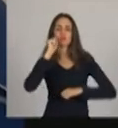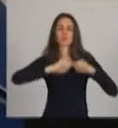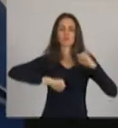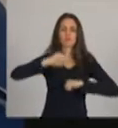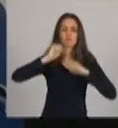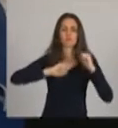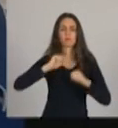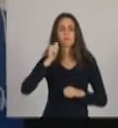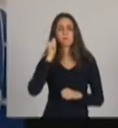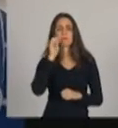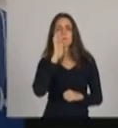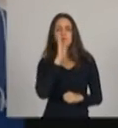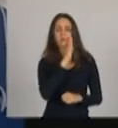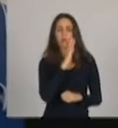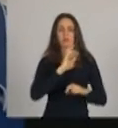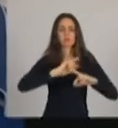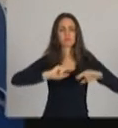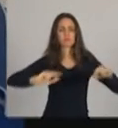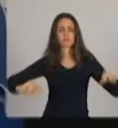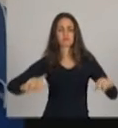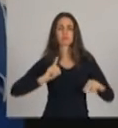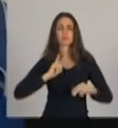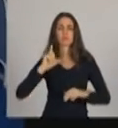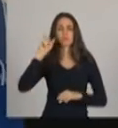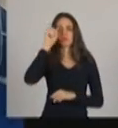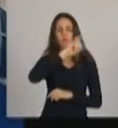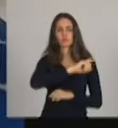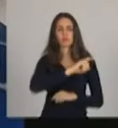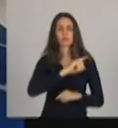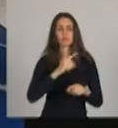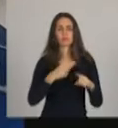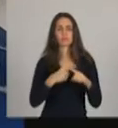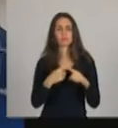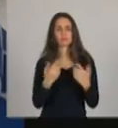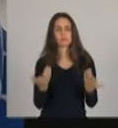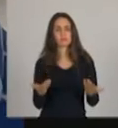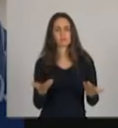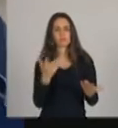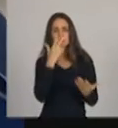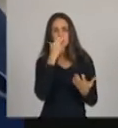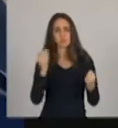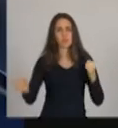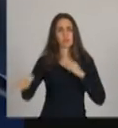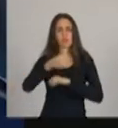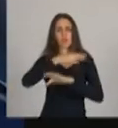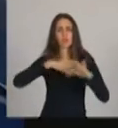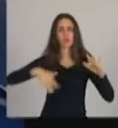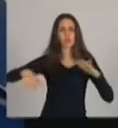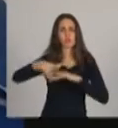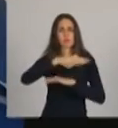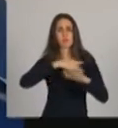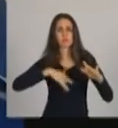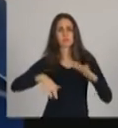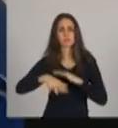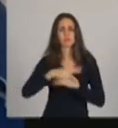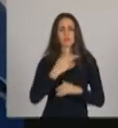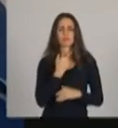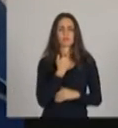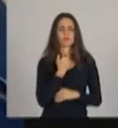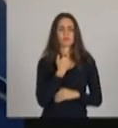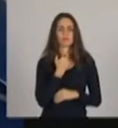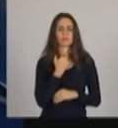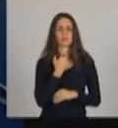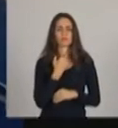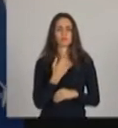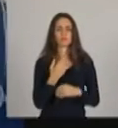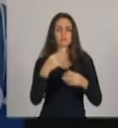para bares, para o funcionamento de um modo geral, e se permita essa aglomeração desumana dos